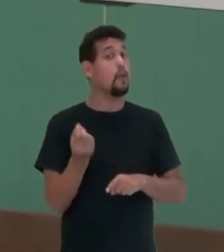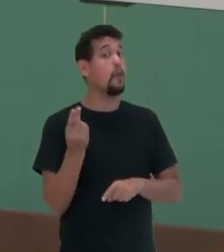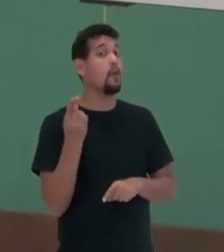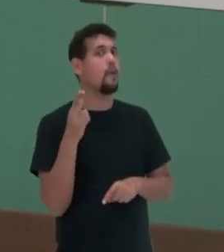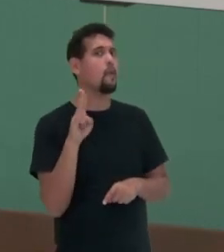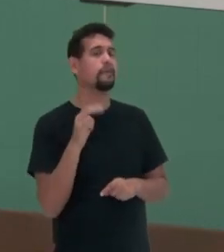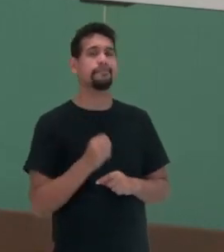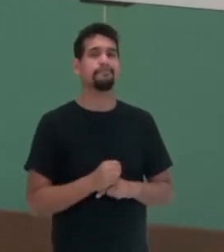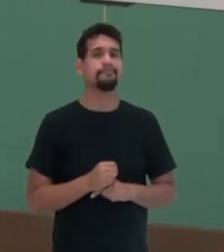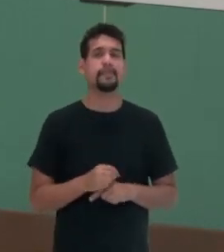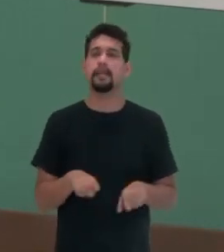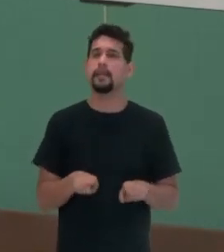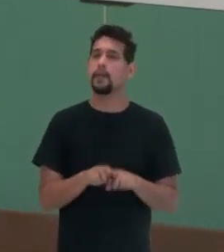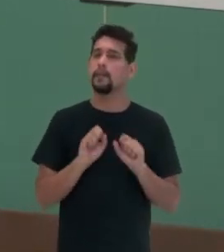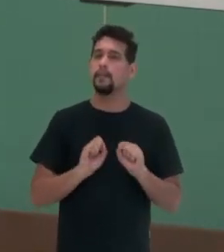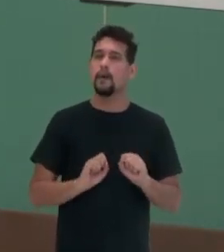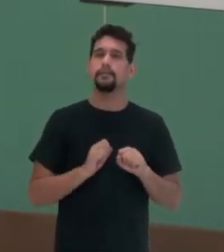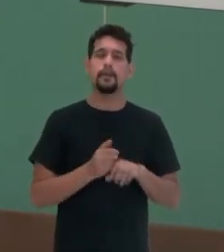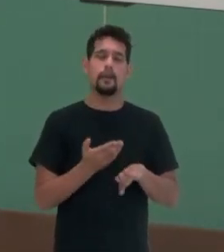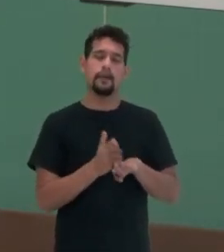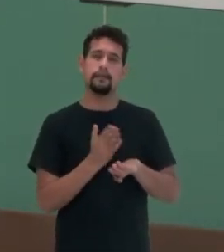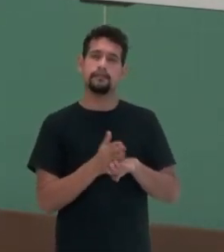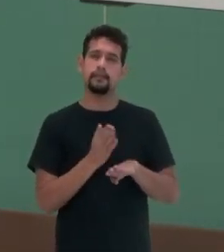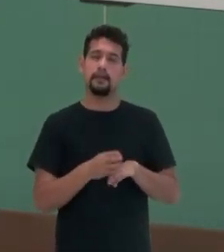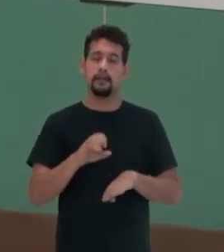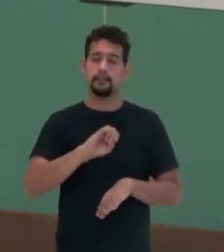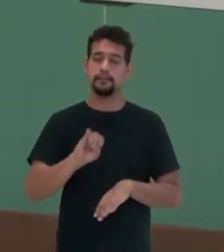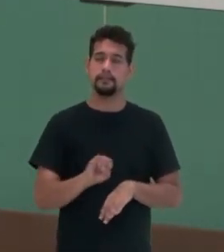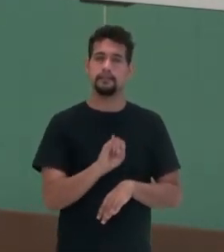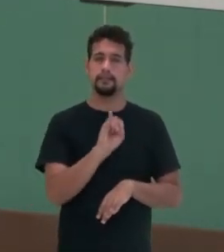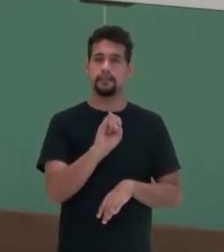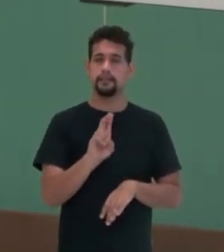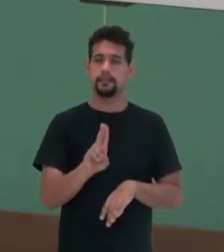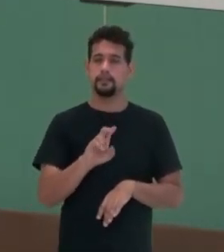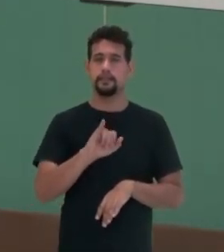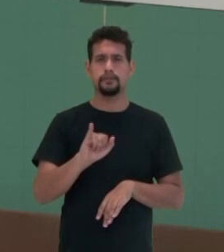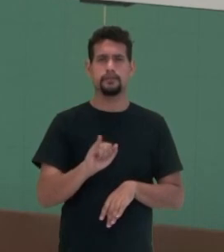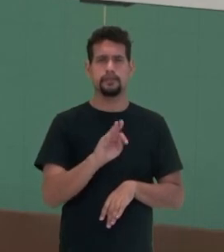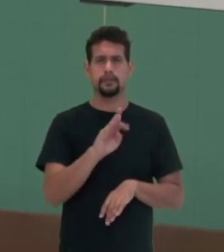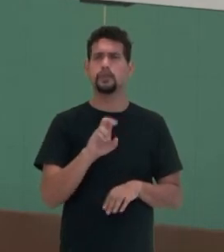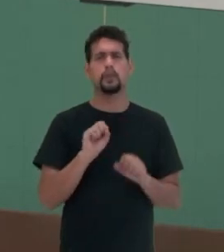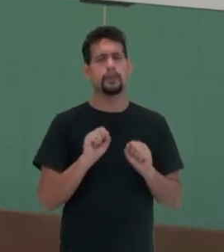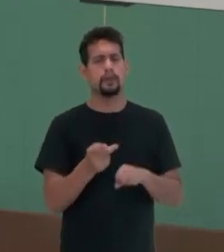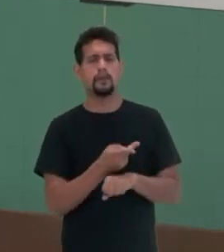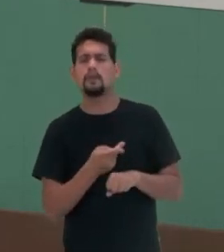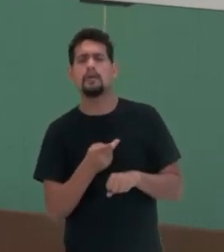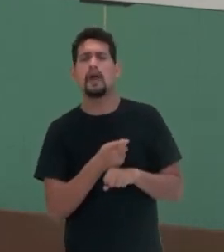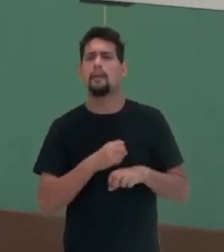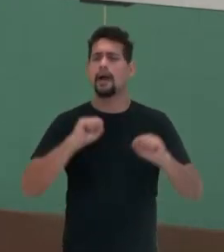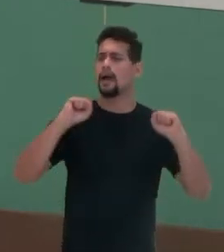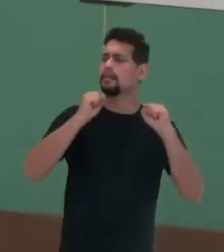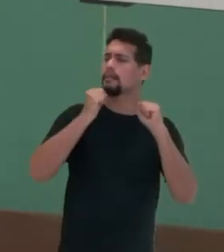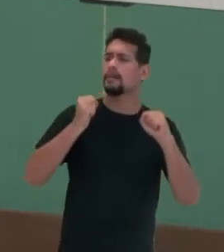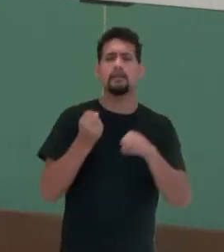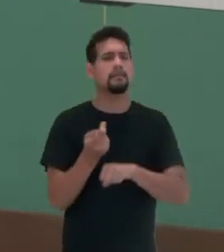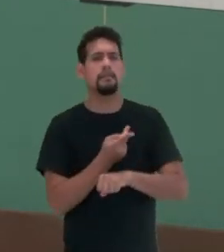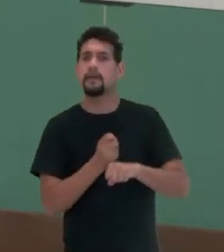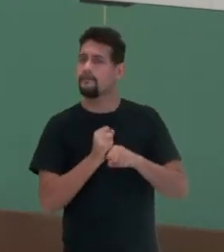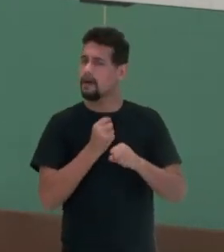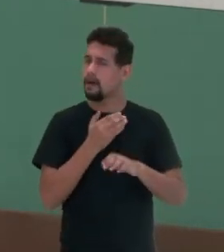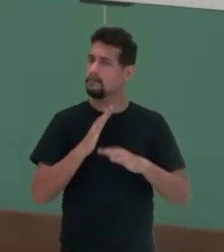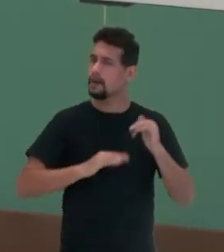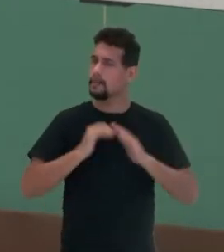então, por que não praticar o jiu-jitsu, procurar uma academia, um ambiente que ofereça essa luta e